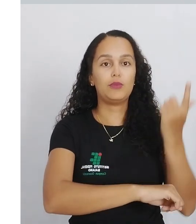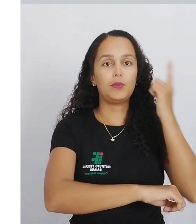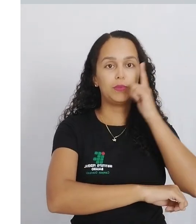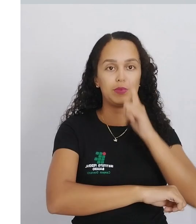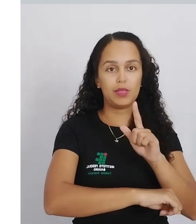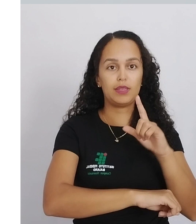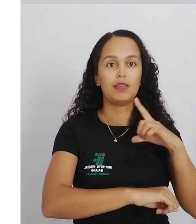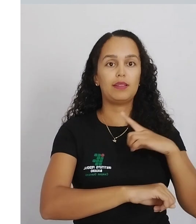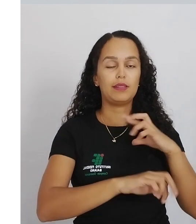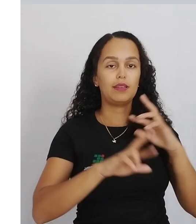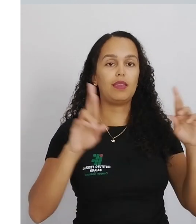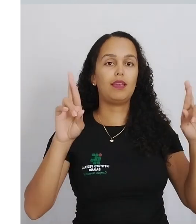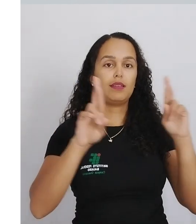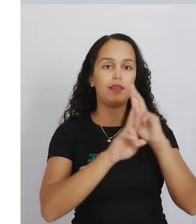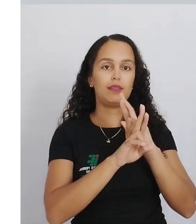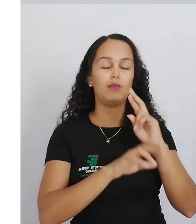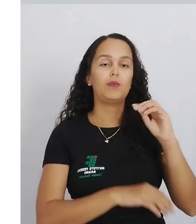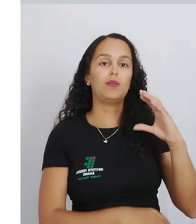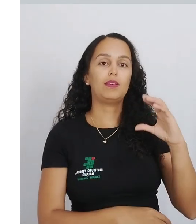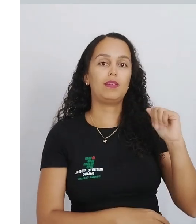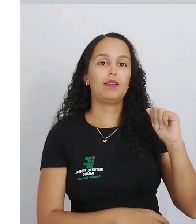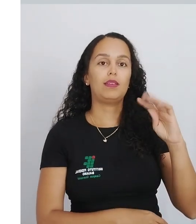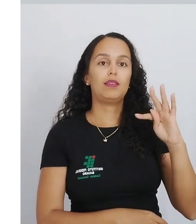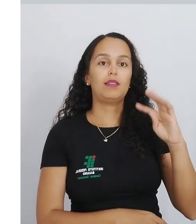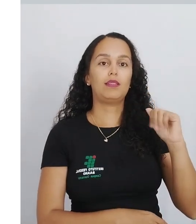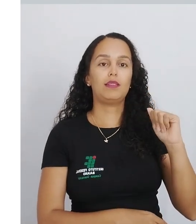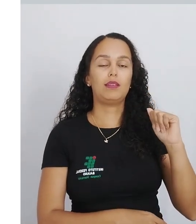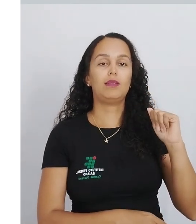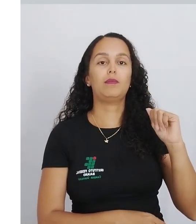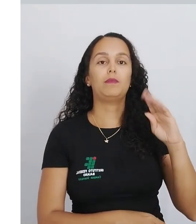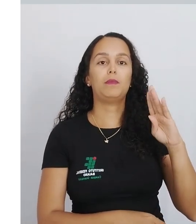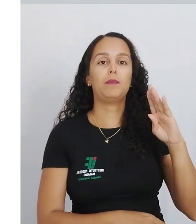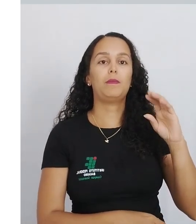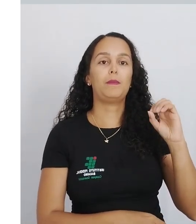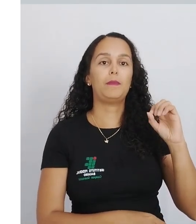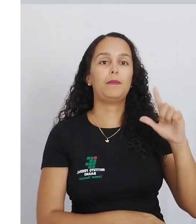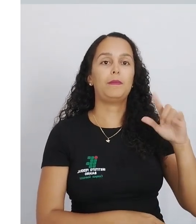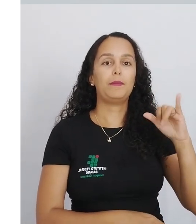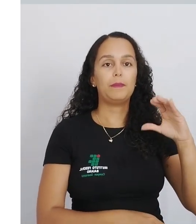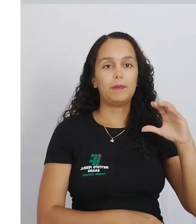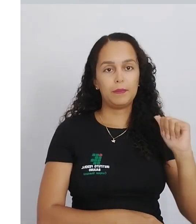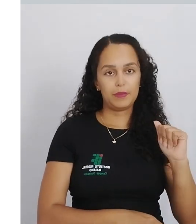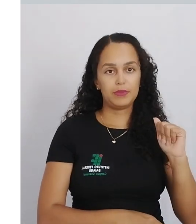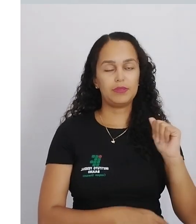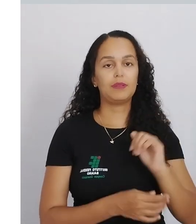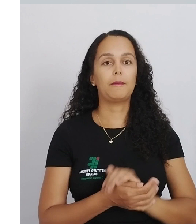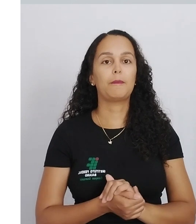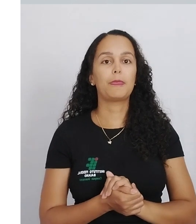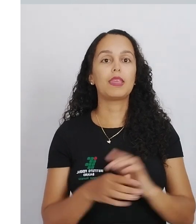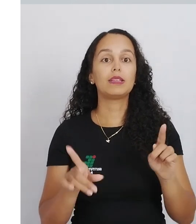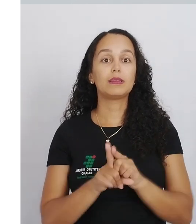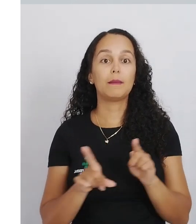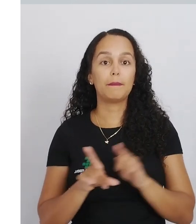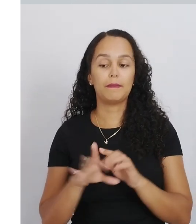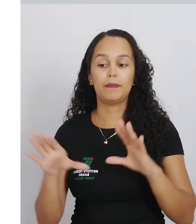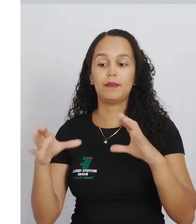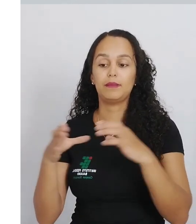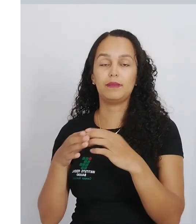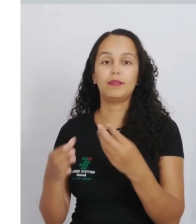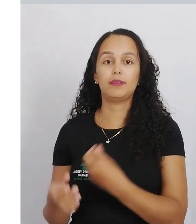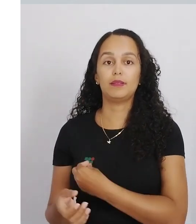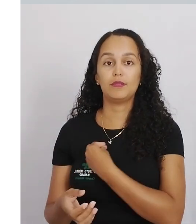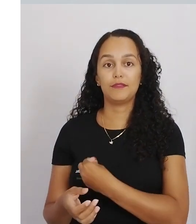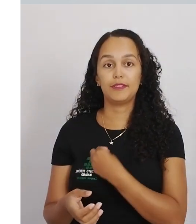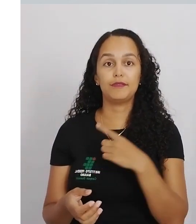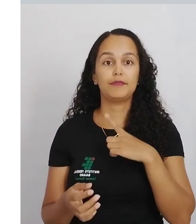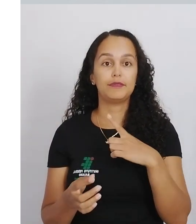uma reação catabólica. Bom, os seres vivos eles também, né, são capazes de responder a estímulos do meio, né? Então